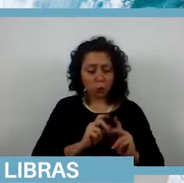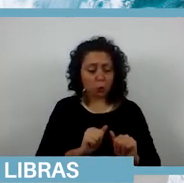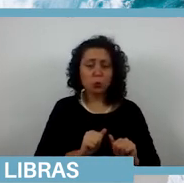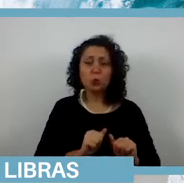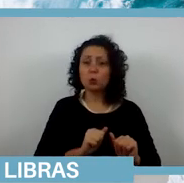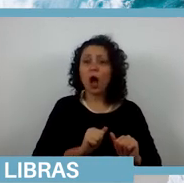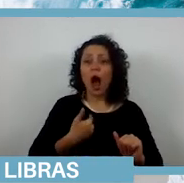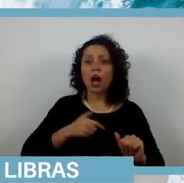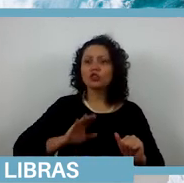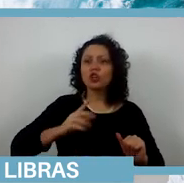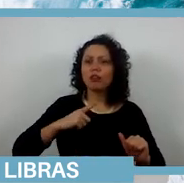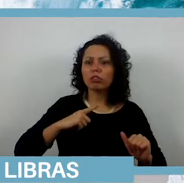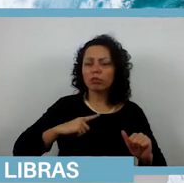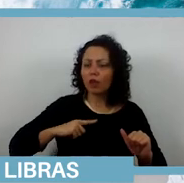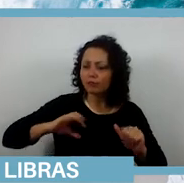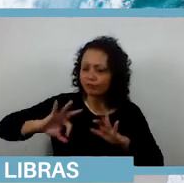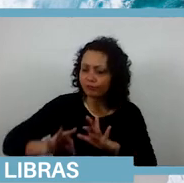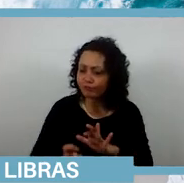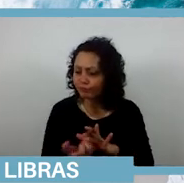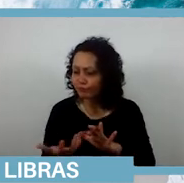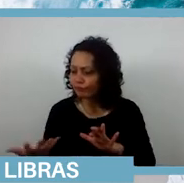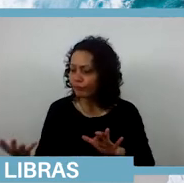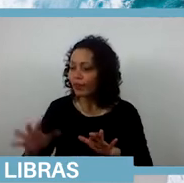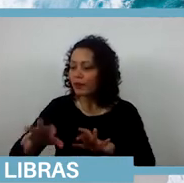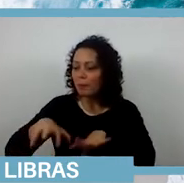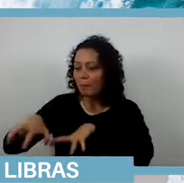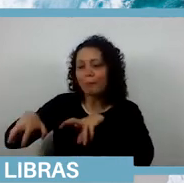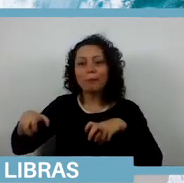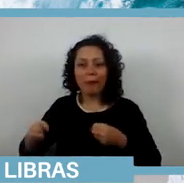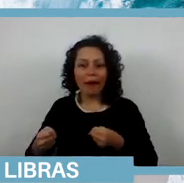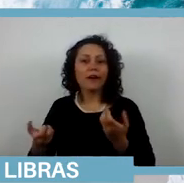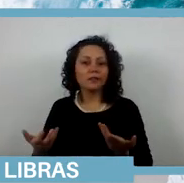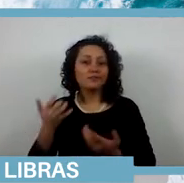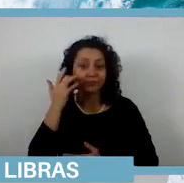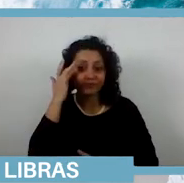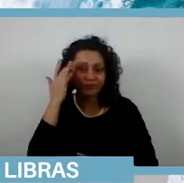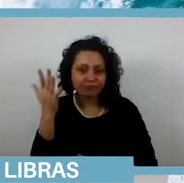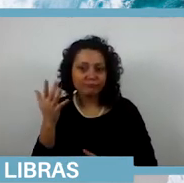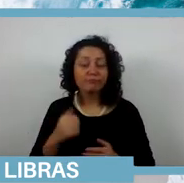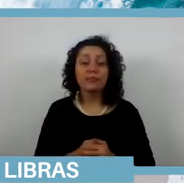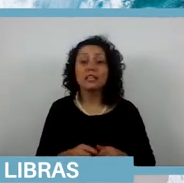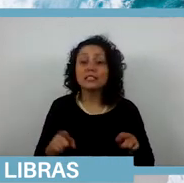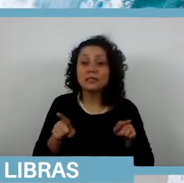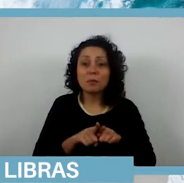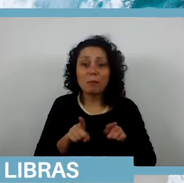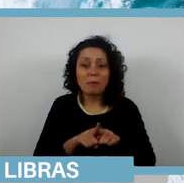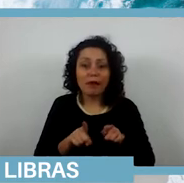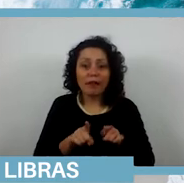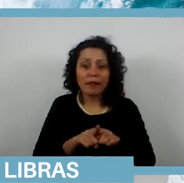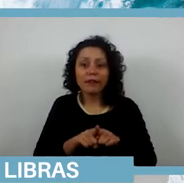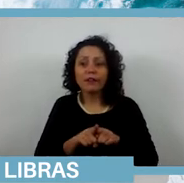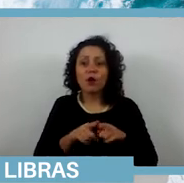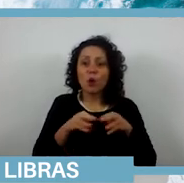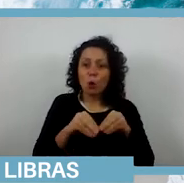muitas embalagens também né porque não precisa comprar tudo cheio de plástico no mercado é o fato maior ele com a